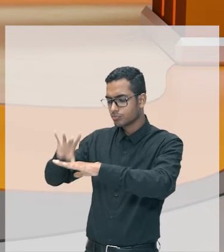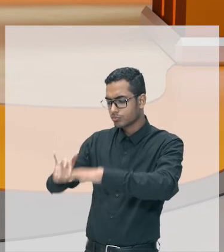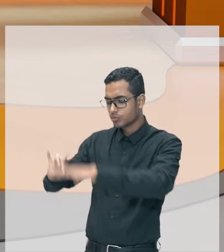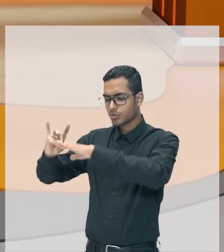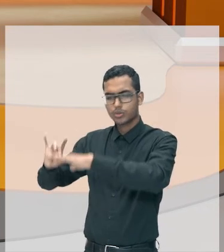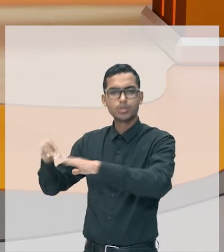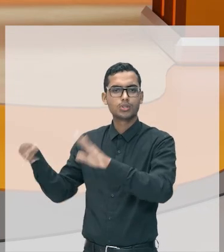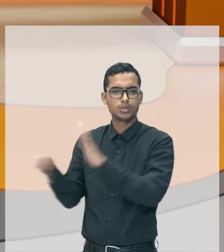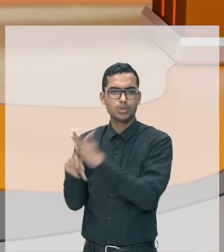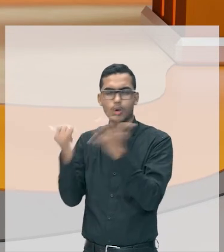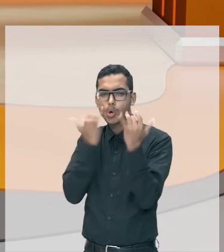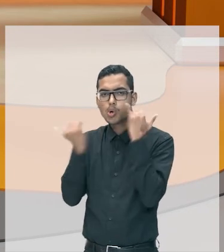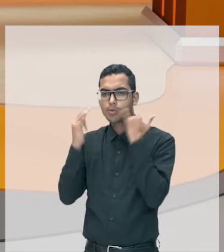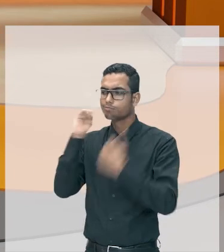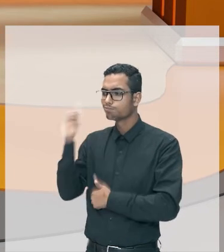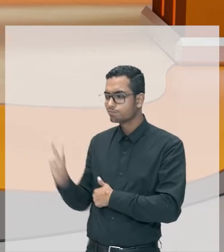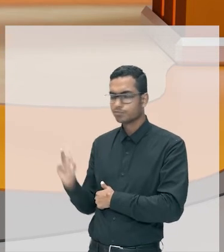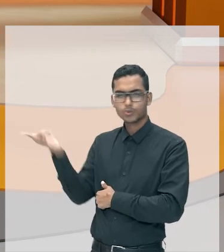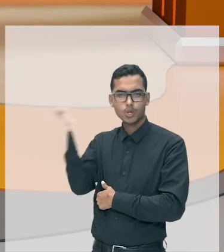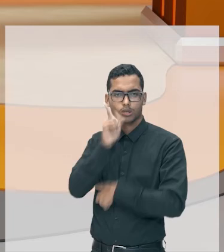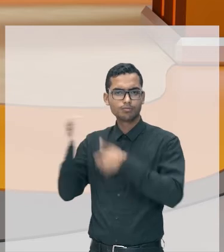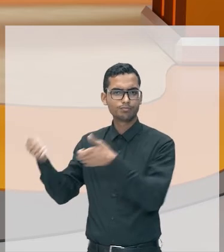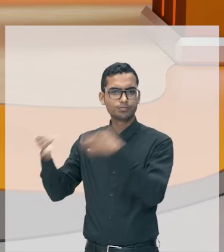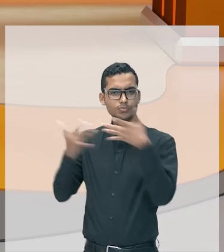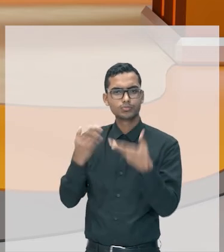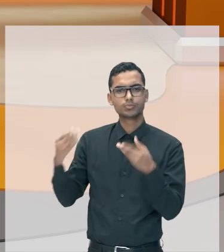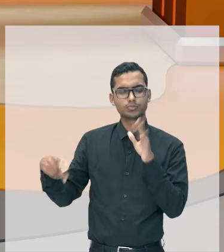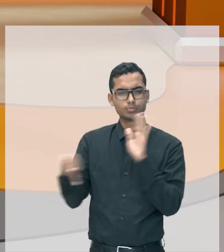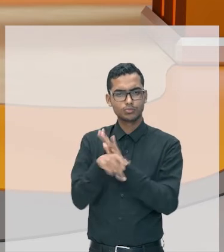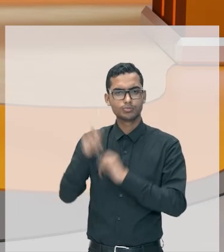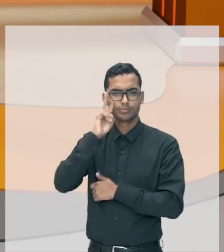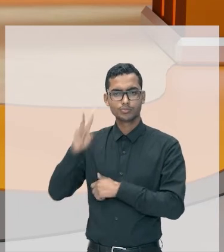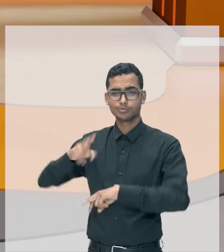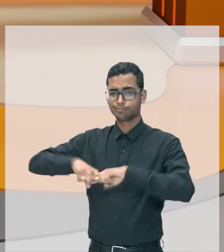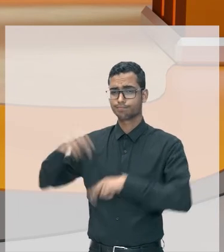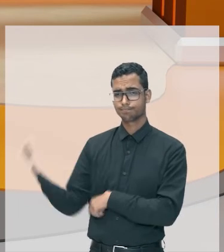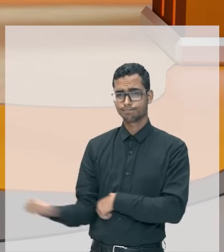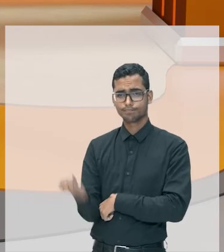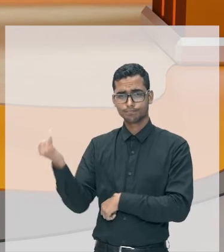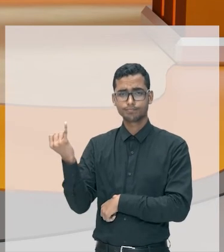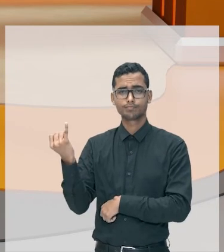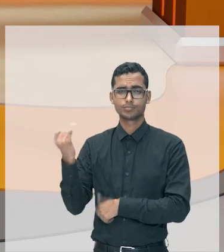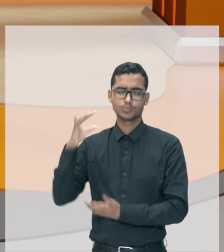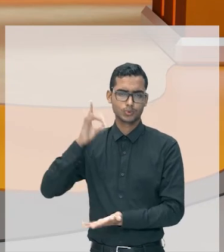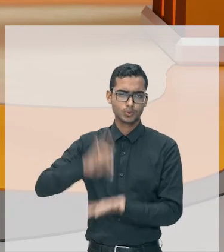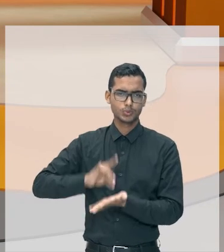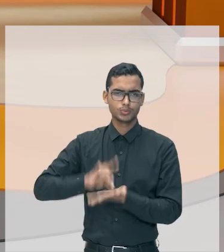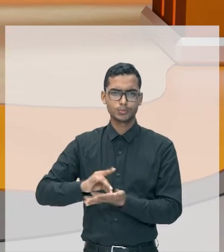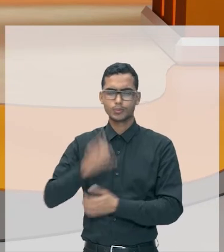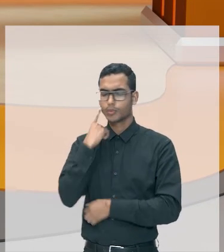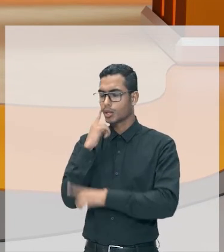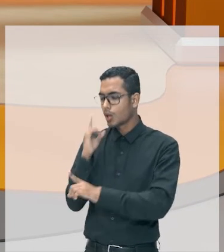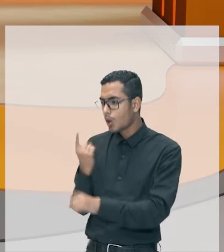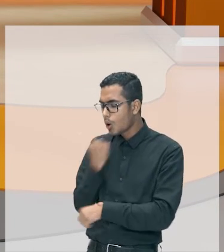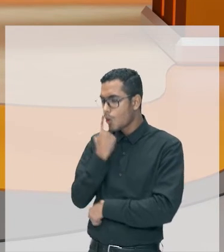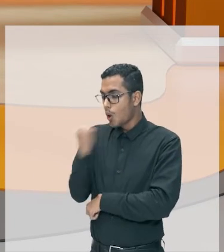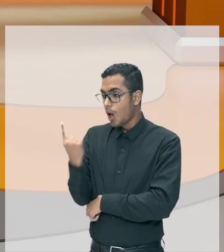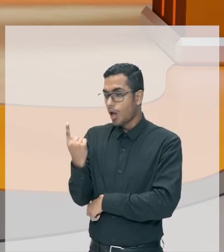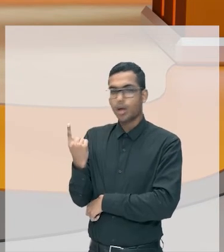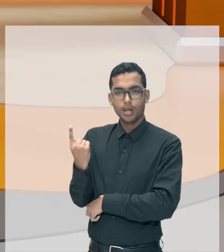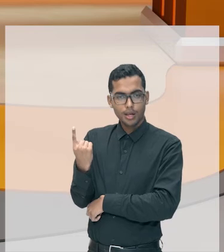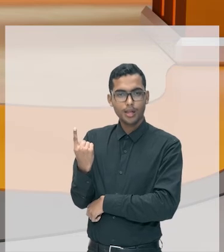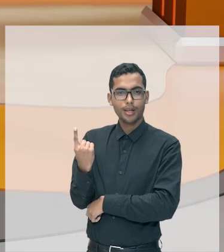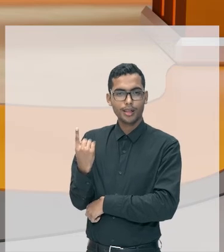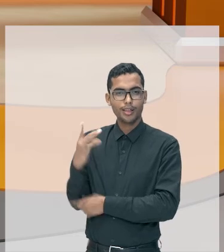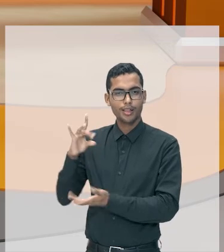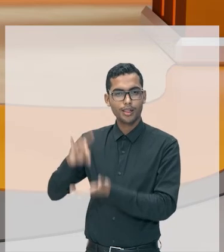nós temos aí para contar um pouco da nossa história. Por isso que é muito importante, quando a gente acha algo do tipo, ter este